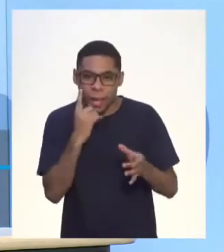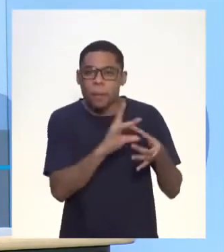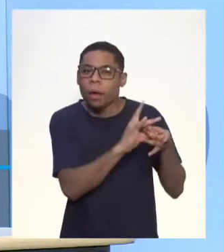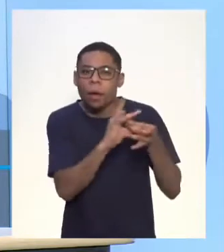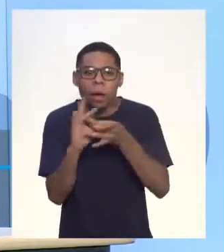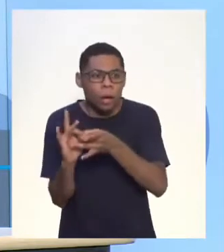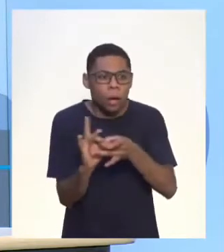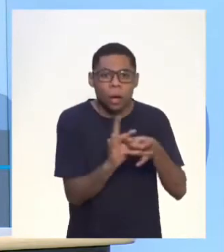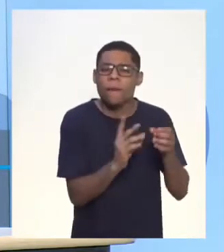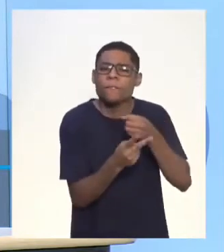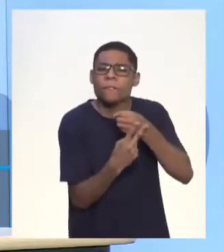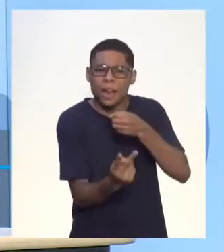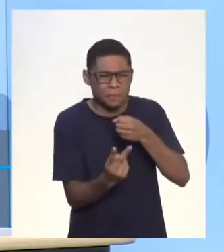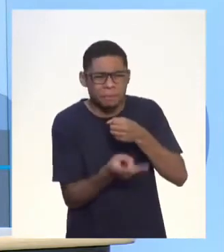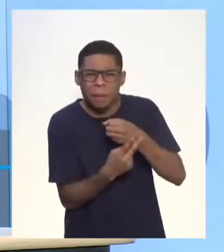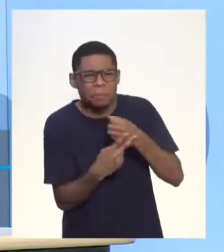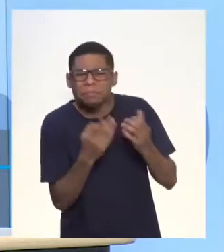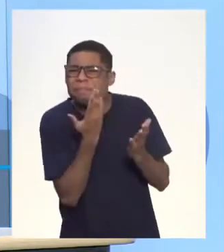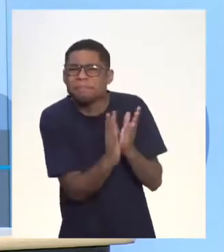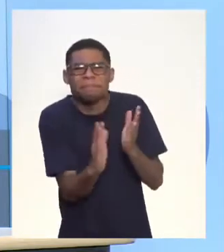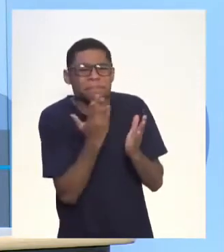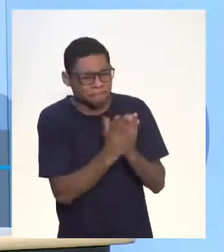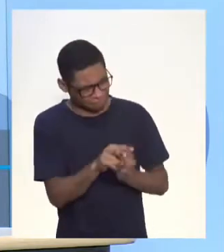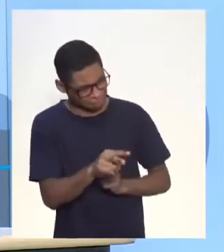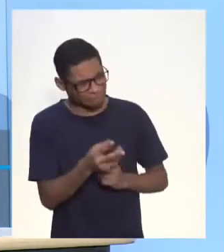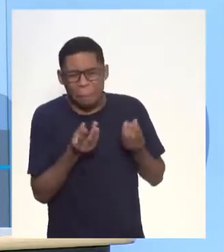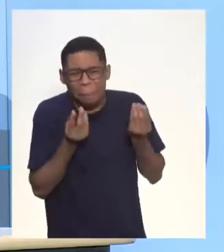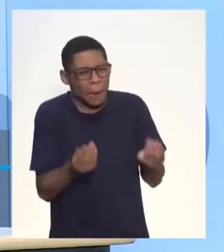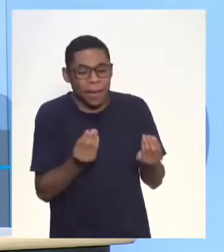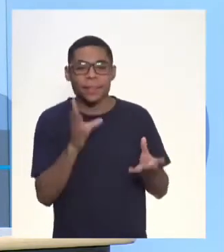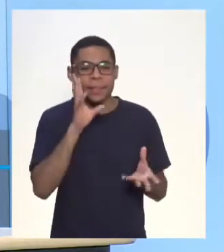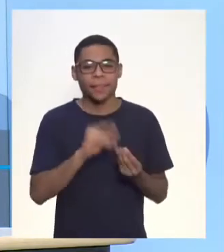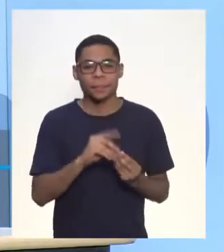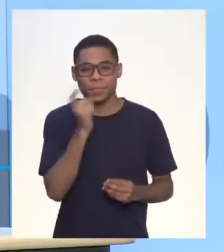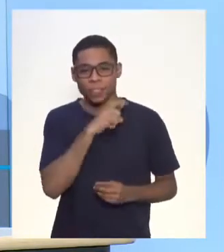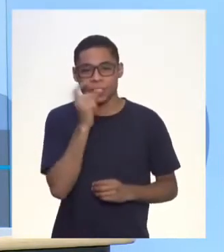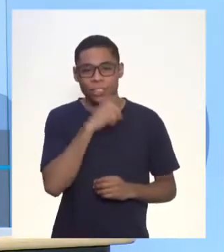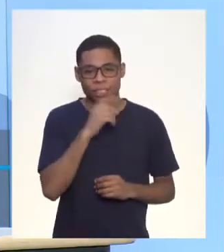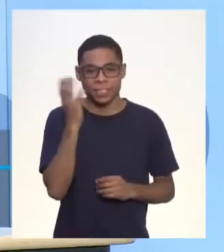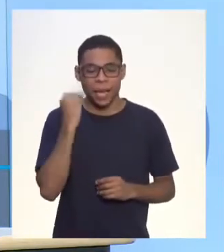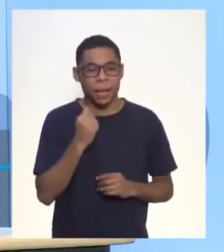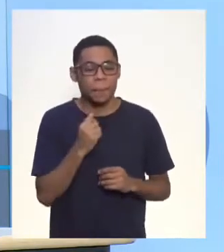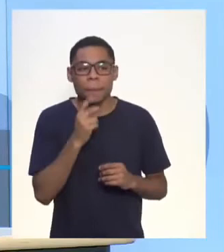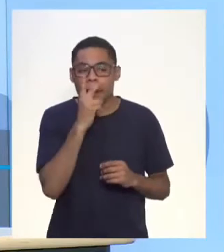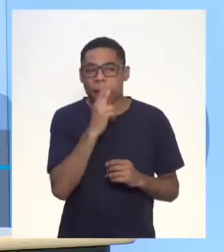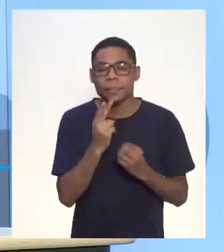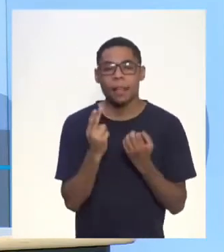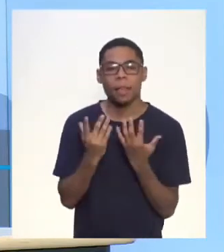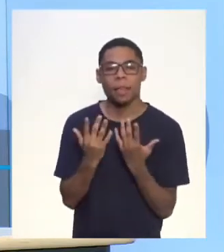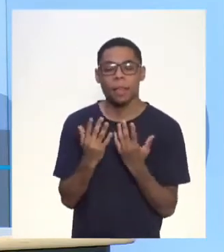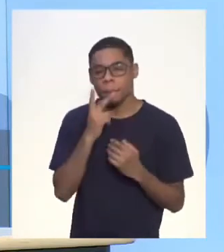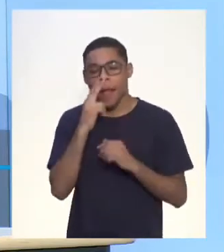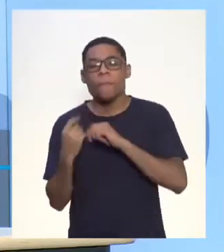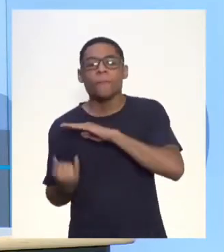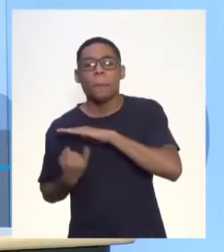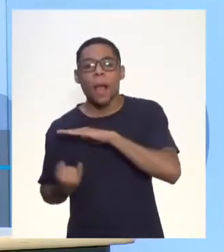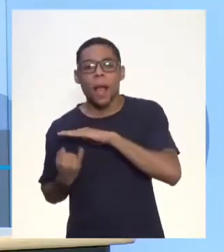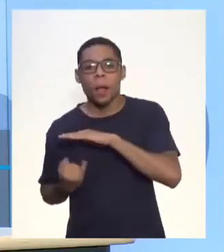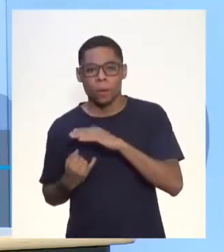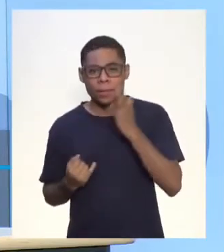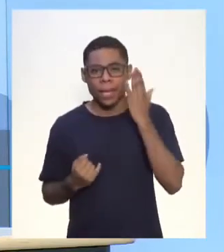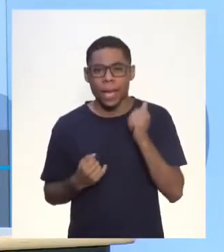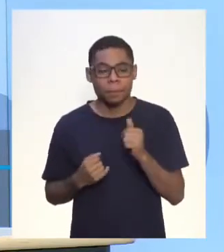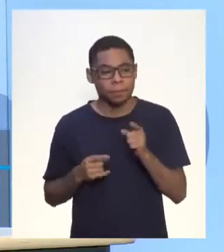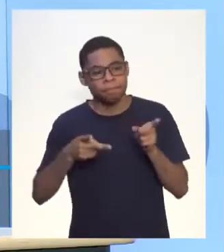dos verbos, a conjugação desses verbos na forma escrita, as palavras escritas de forma errada, né? Então dá pra